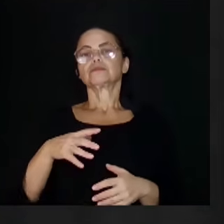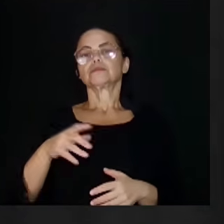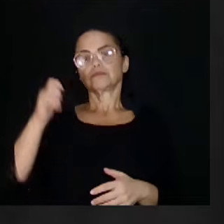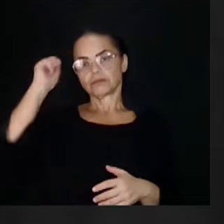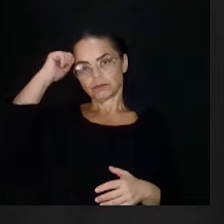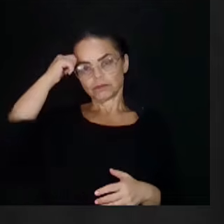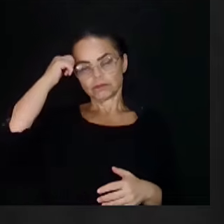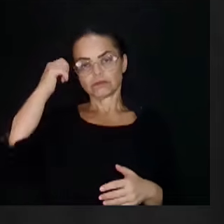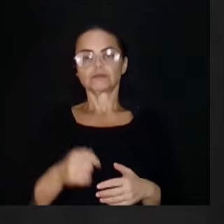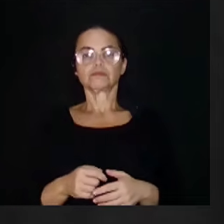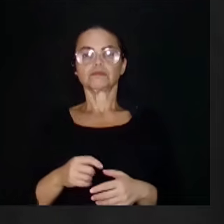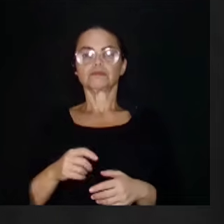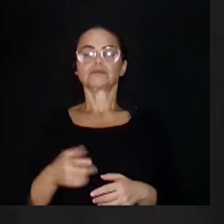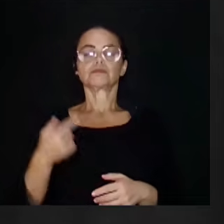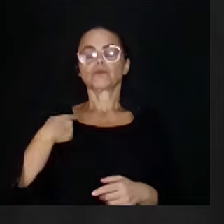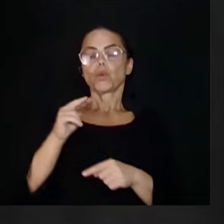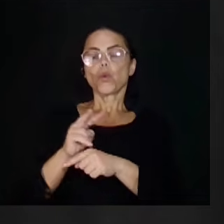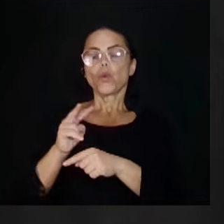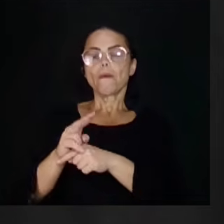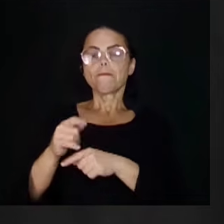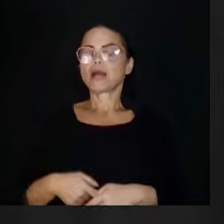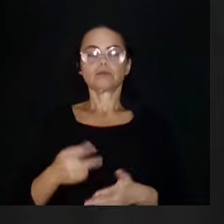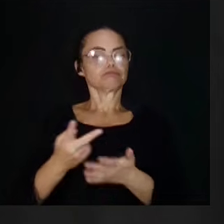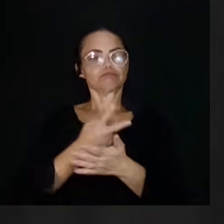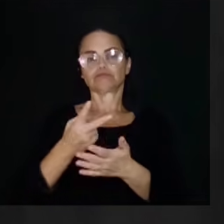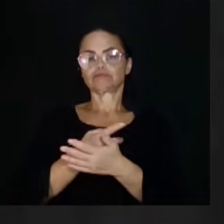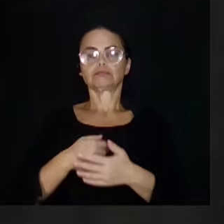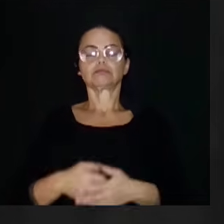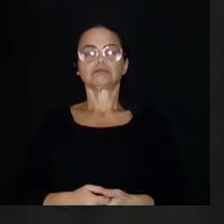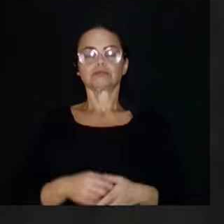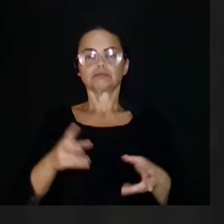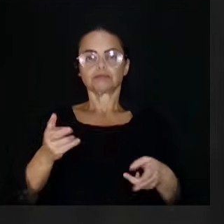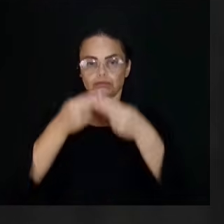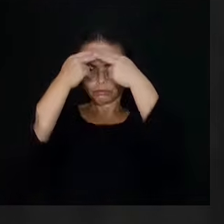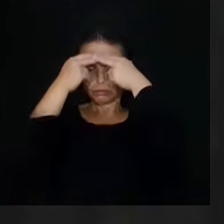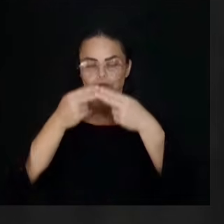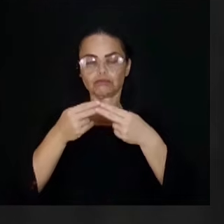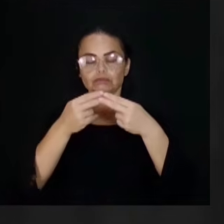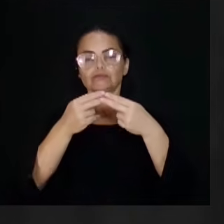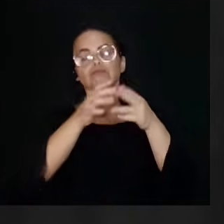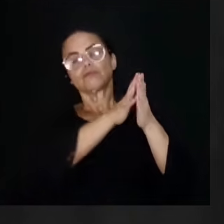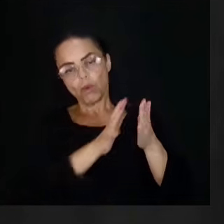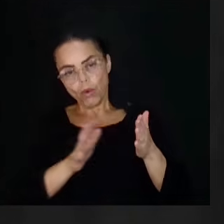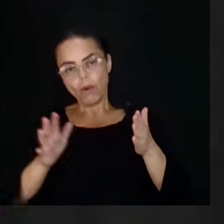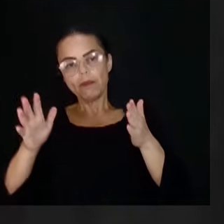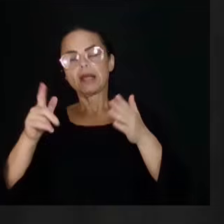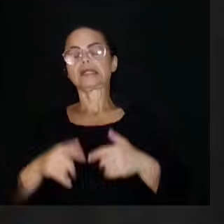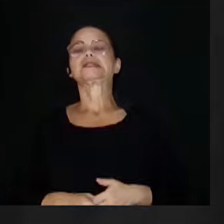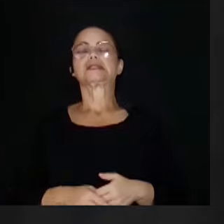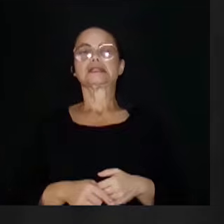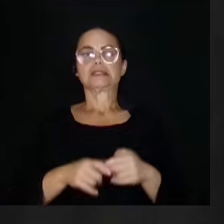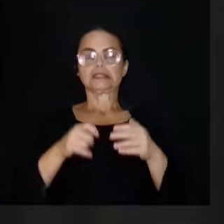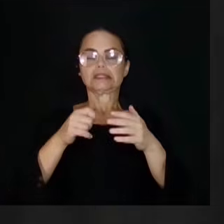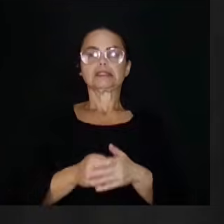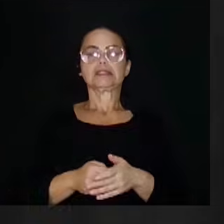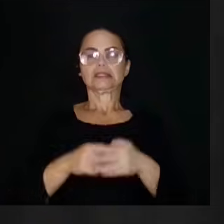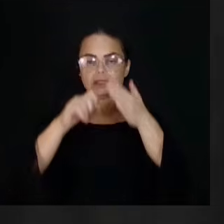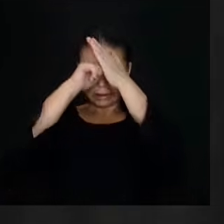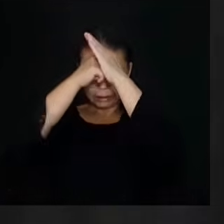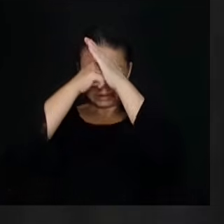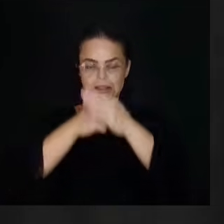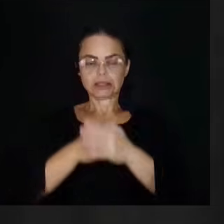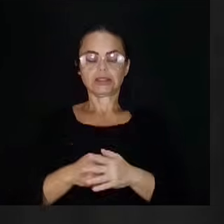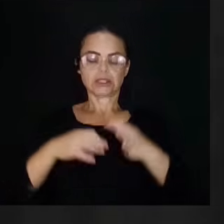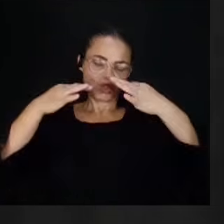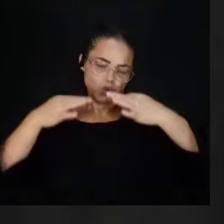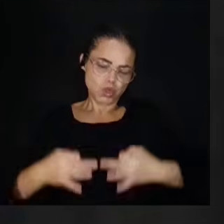errar, né? Então a gente carrega. Então acho que é muito marcante na minha família essa coisa da honestidade,